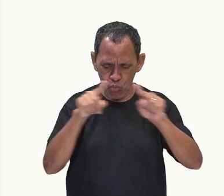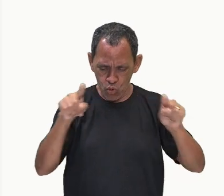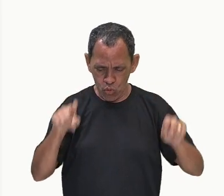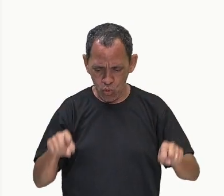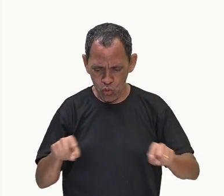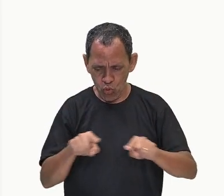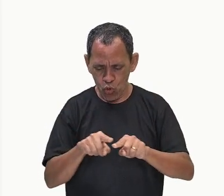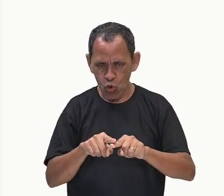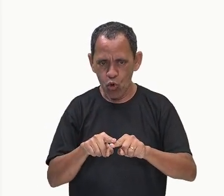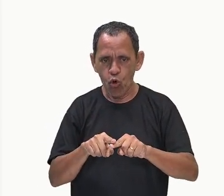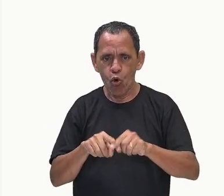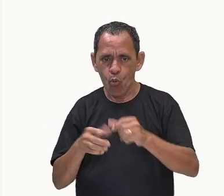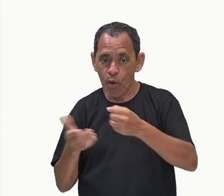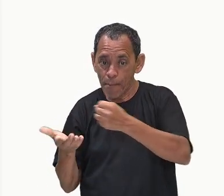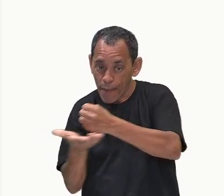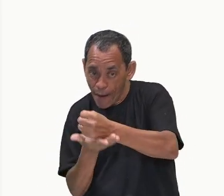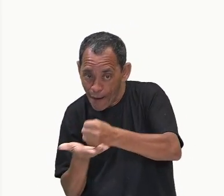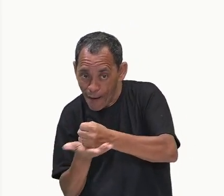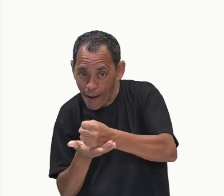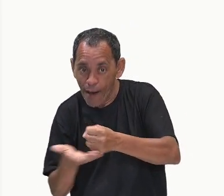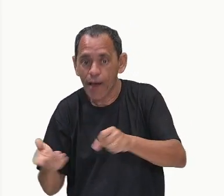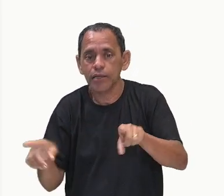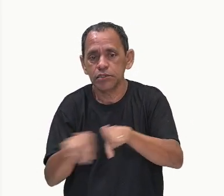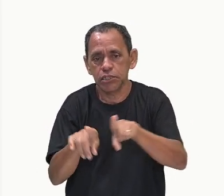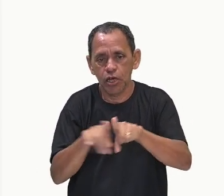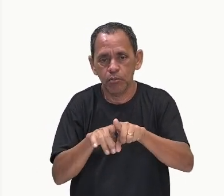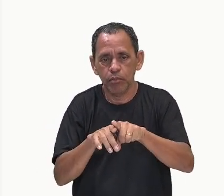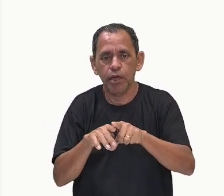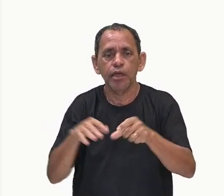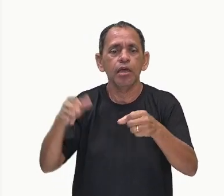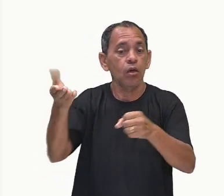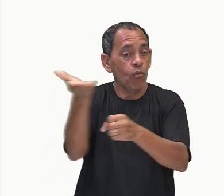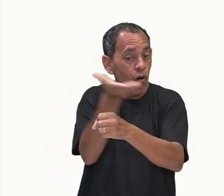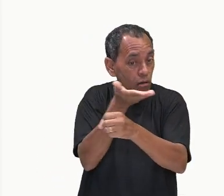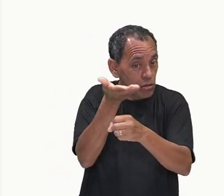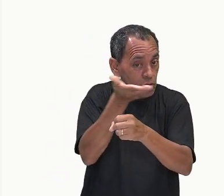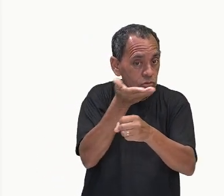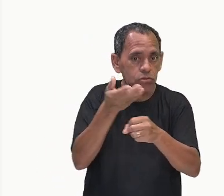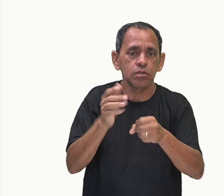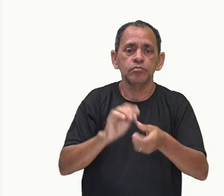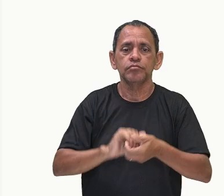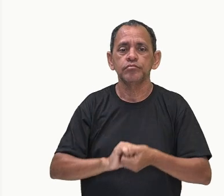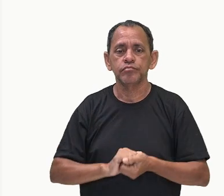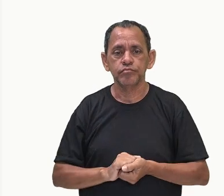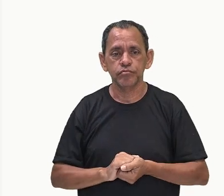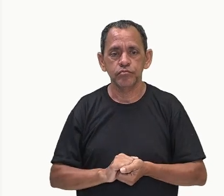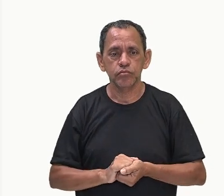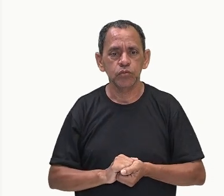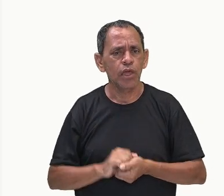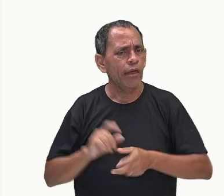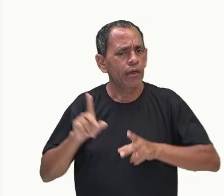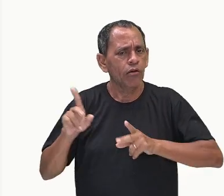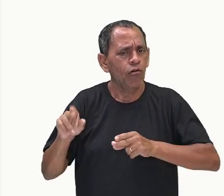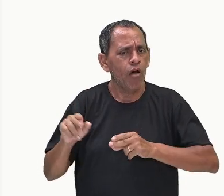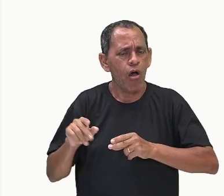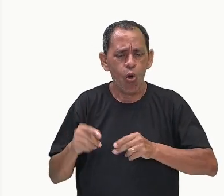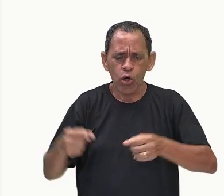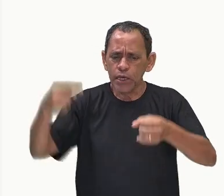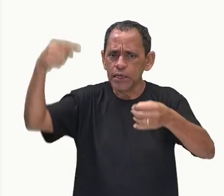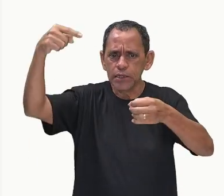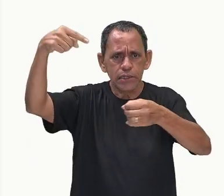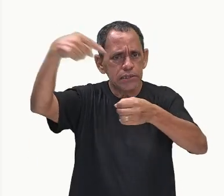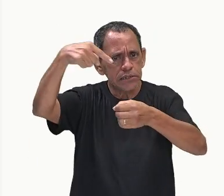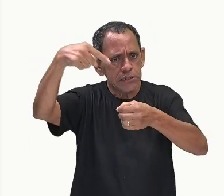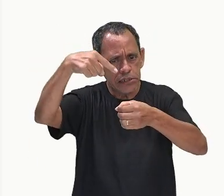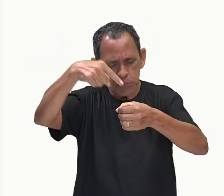tá? Essa altura do retângulo é a mesma altura do